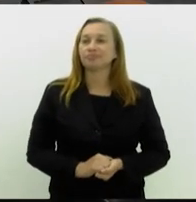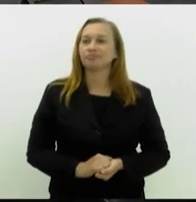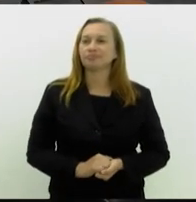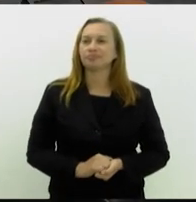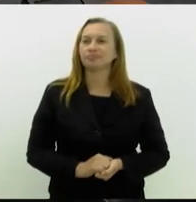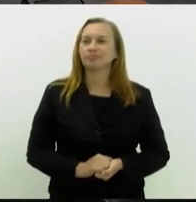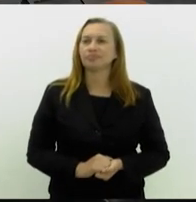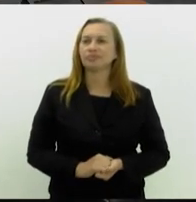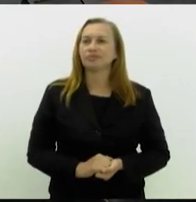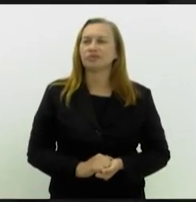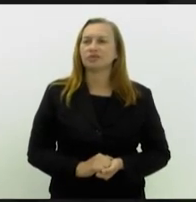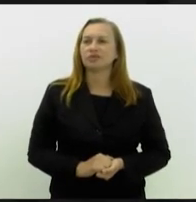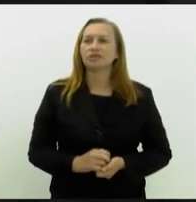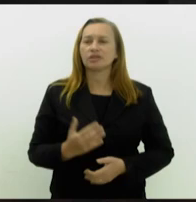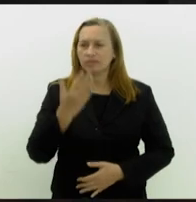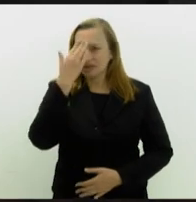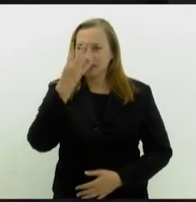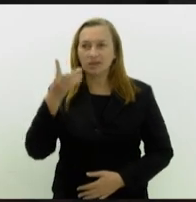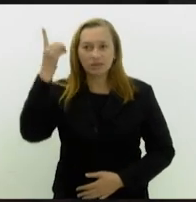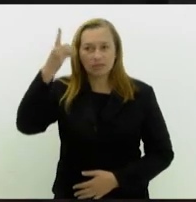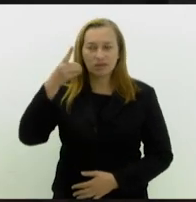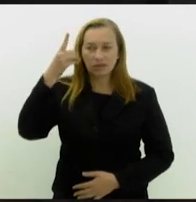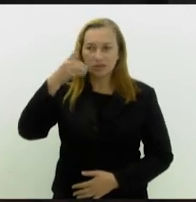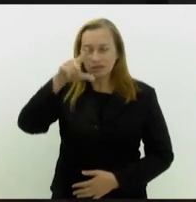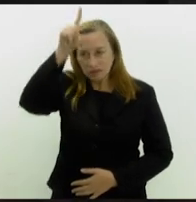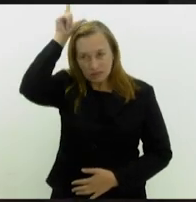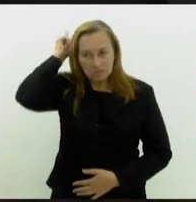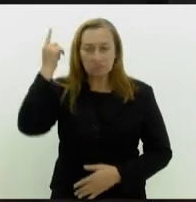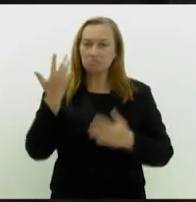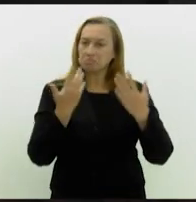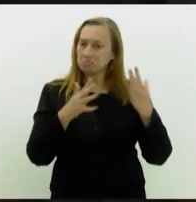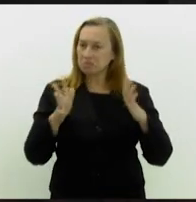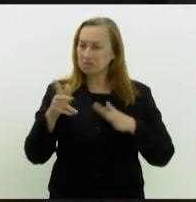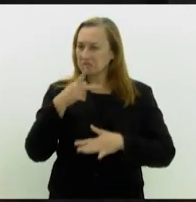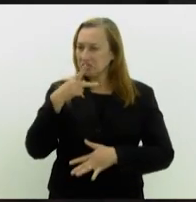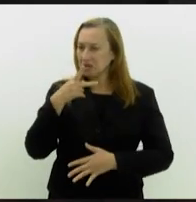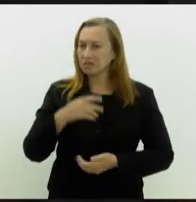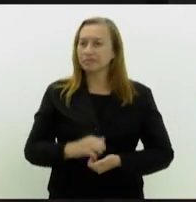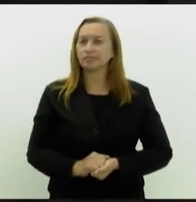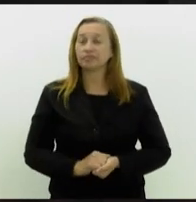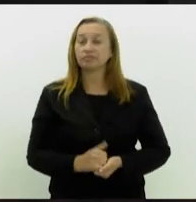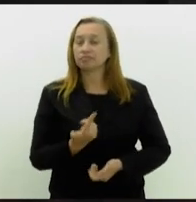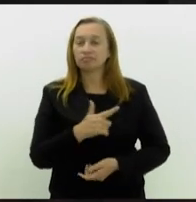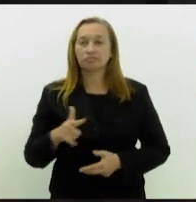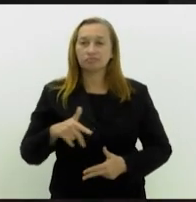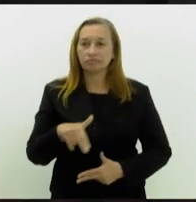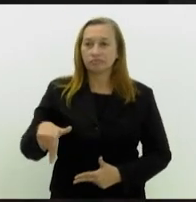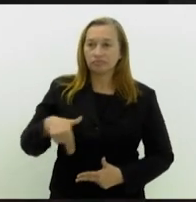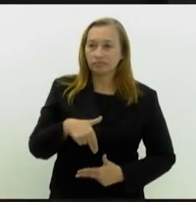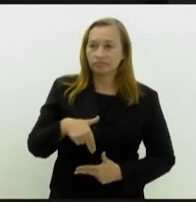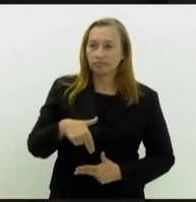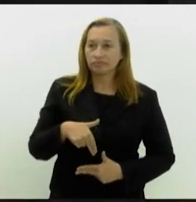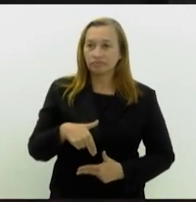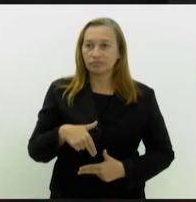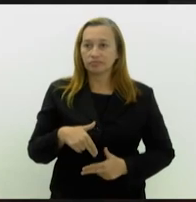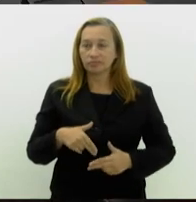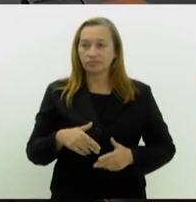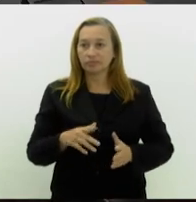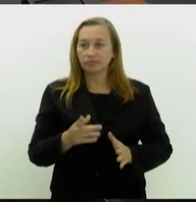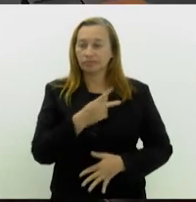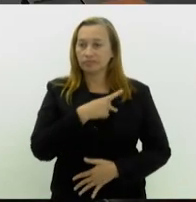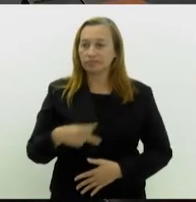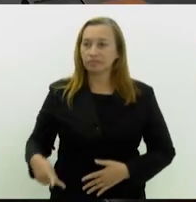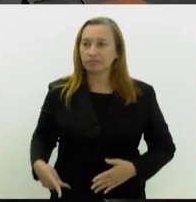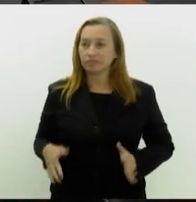presidente Obrigado Deputado Luis Paulo pelo brilhante discurso não havendo mais orador escrito a presidência